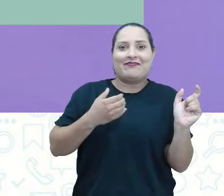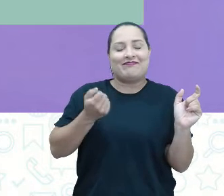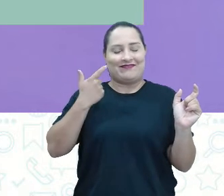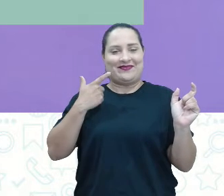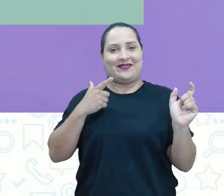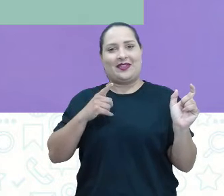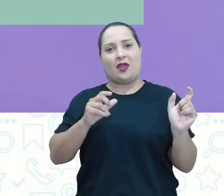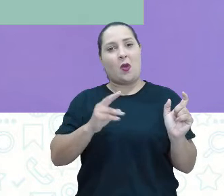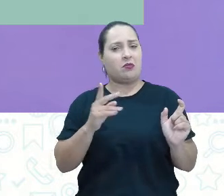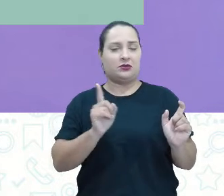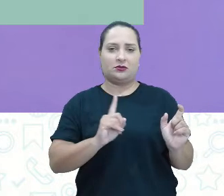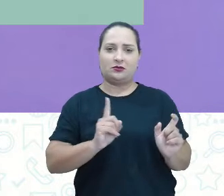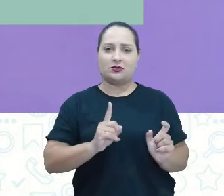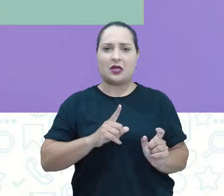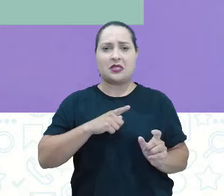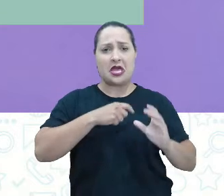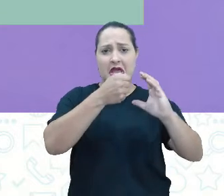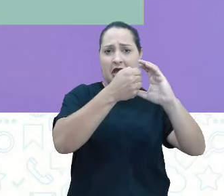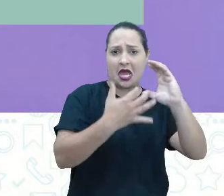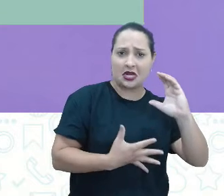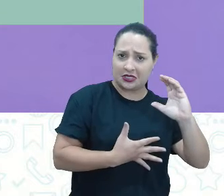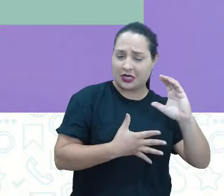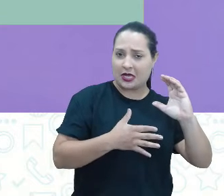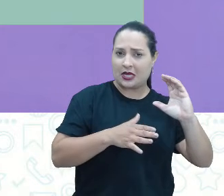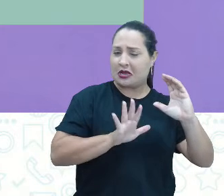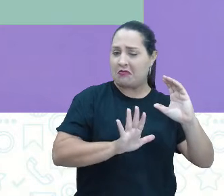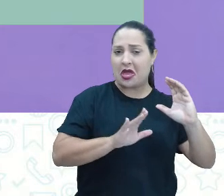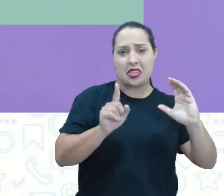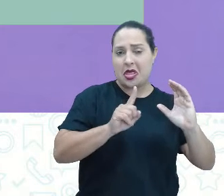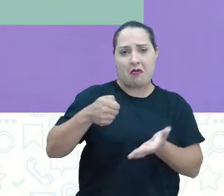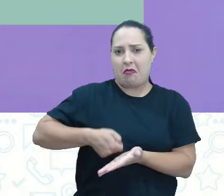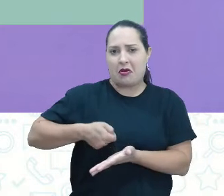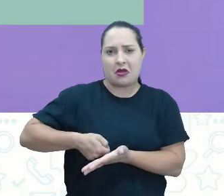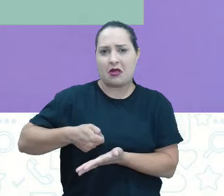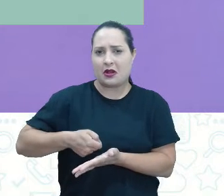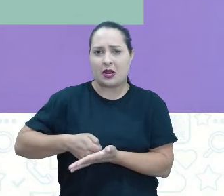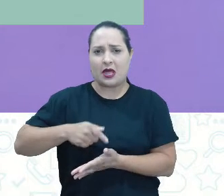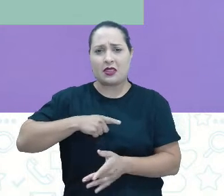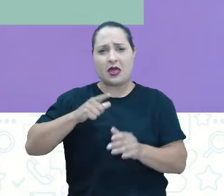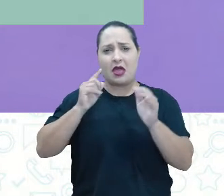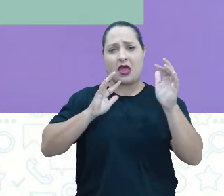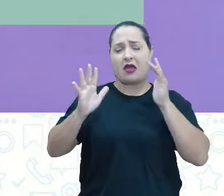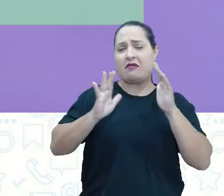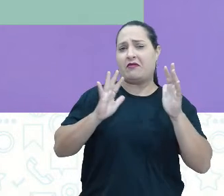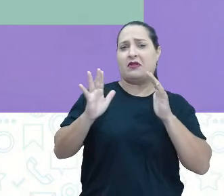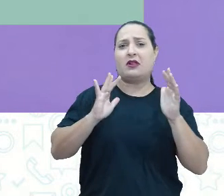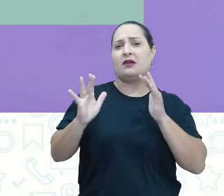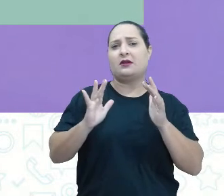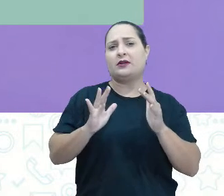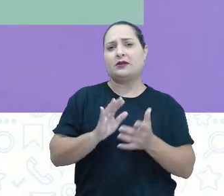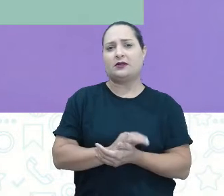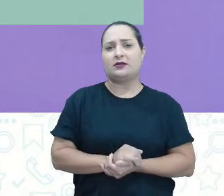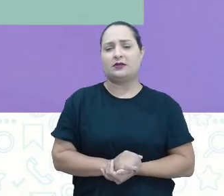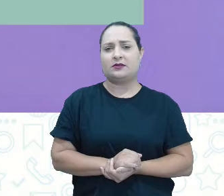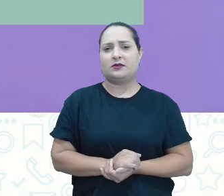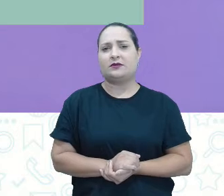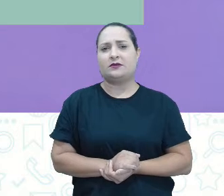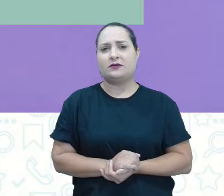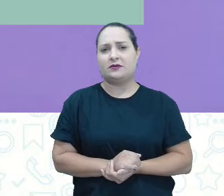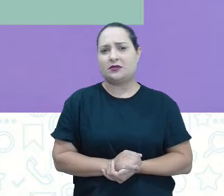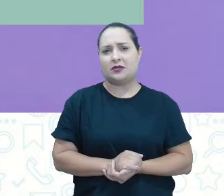característica, mas não é obrigatória, que refletem sobre algum acontecimento ou situação